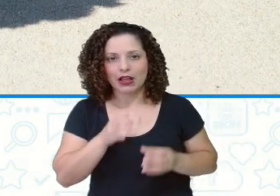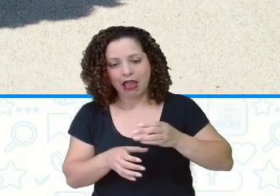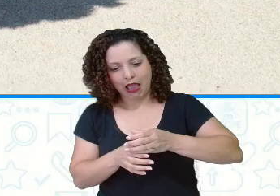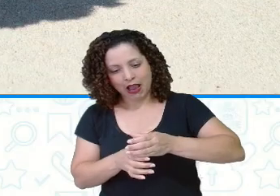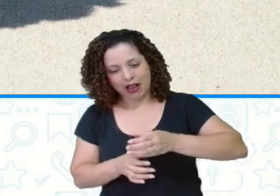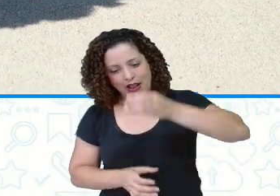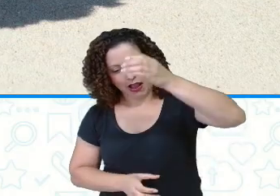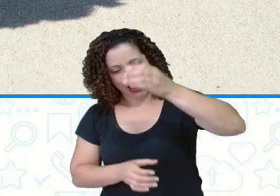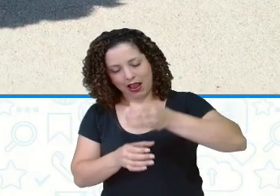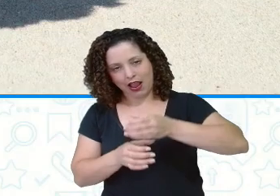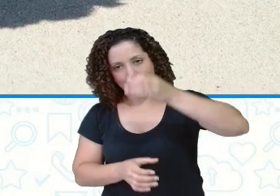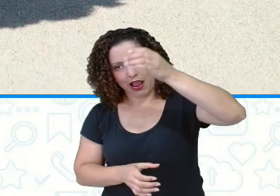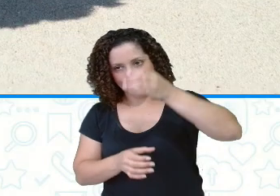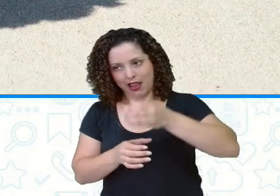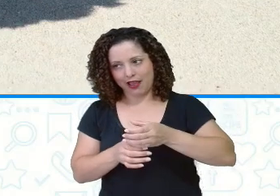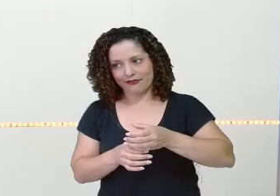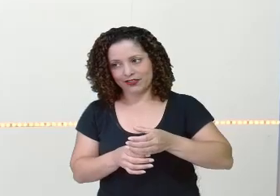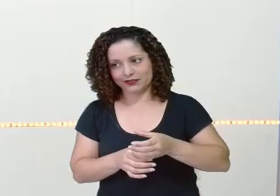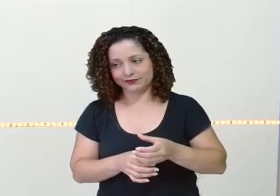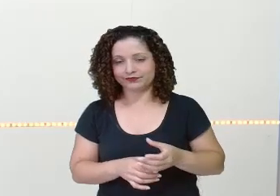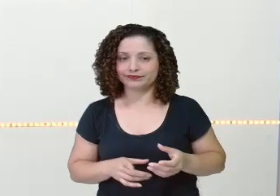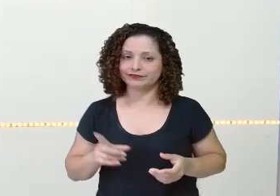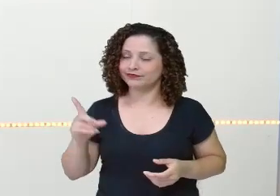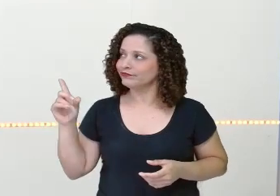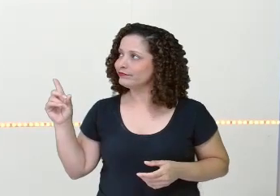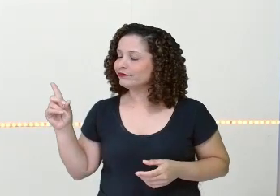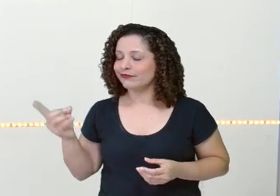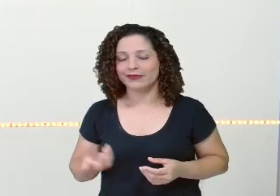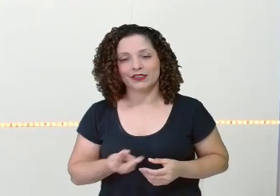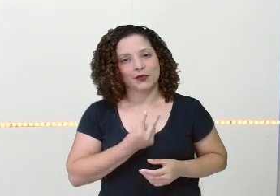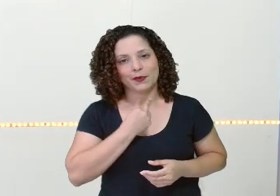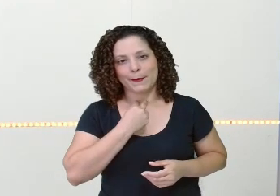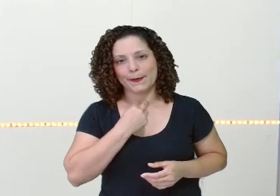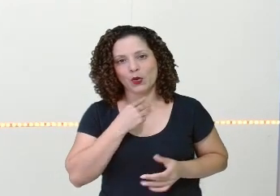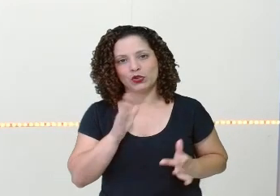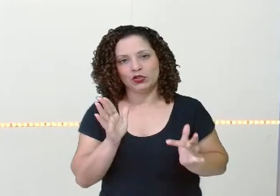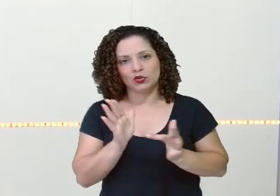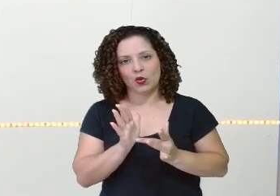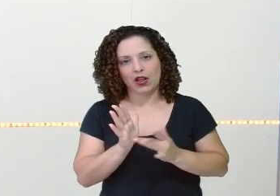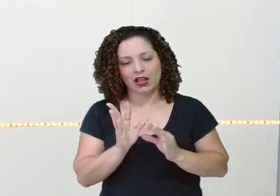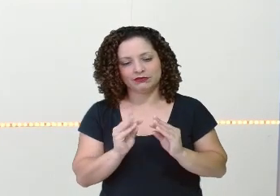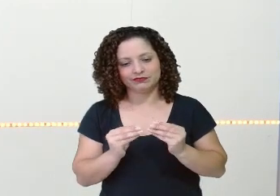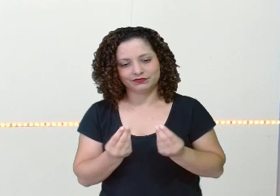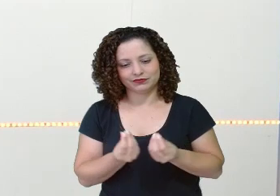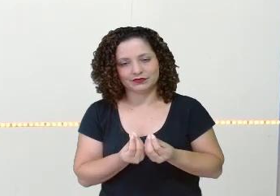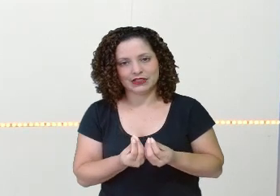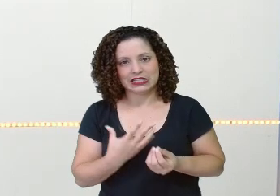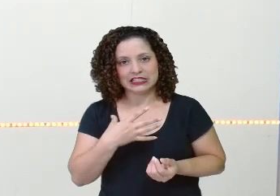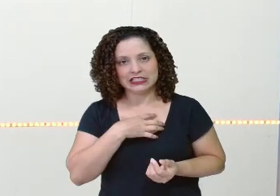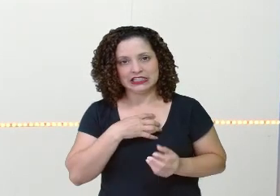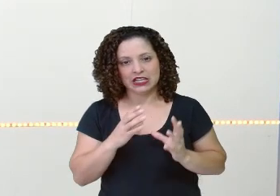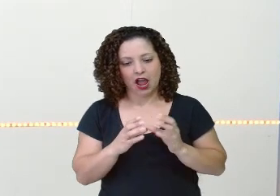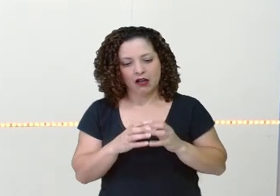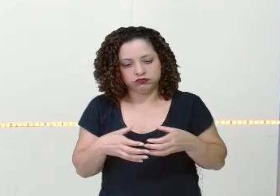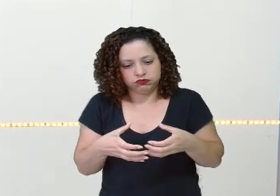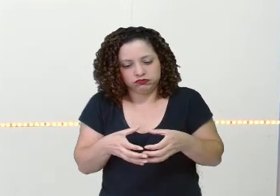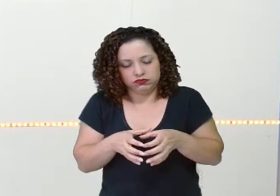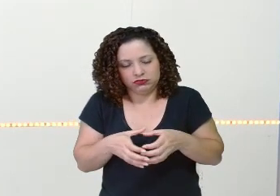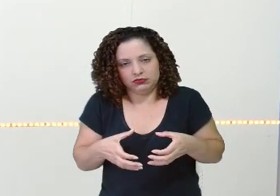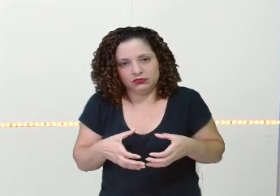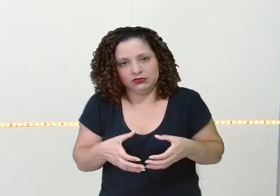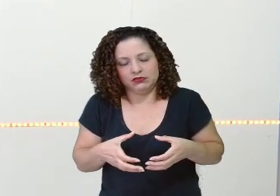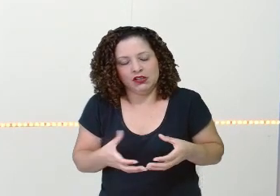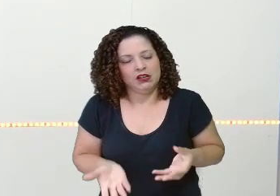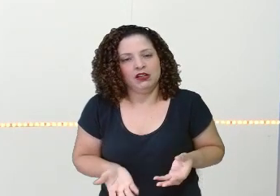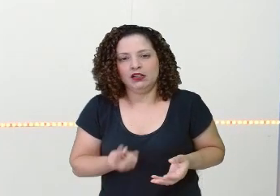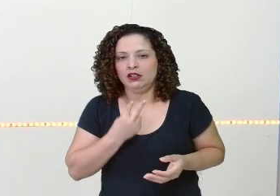você tem, como esse objeto que eu tenho aqui na minha mão, a gente não pode tocar exatamente, sentir o volume dessa